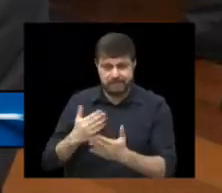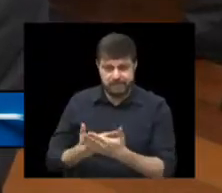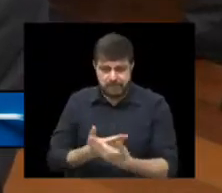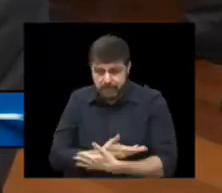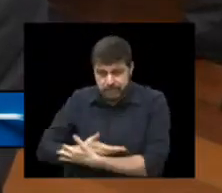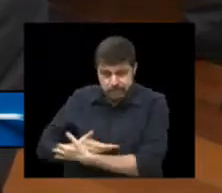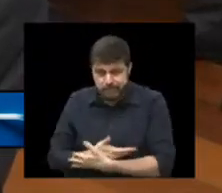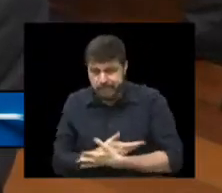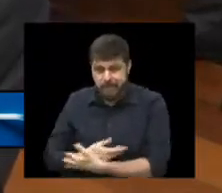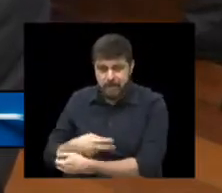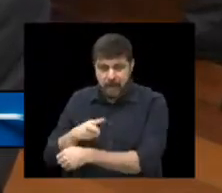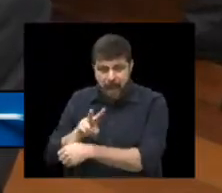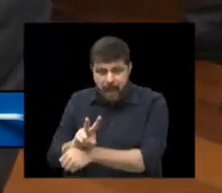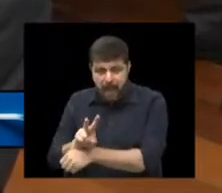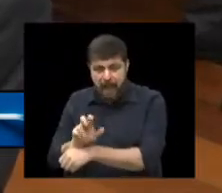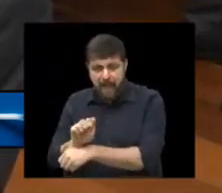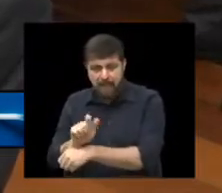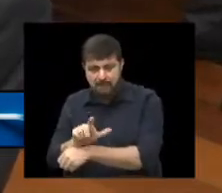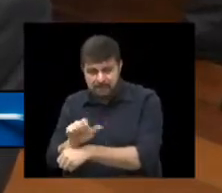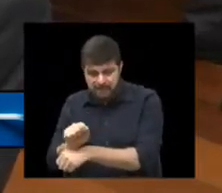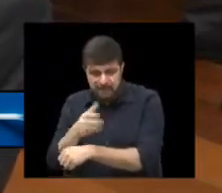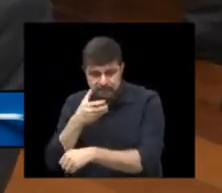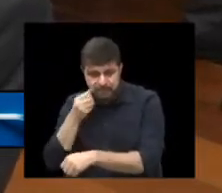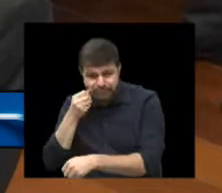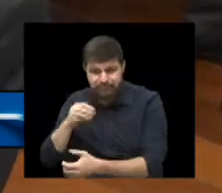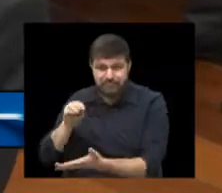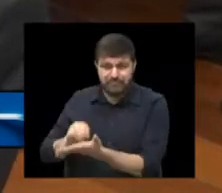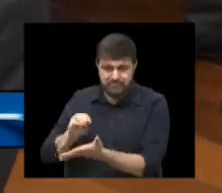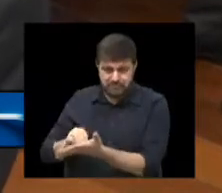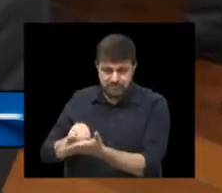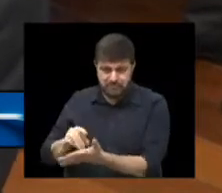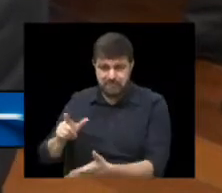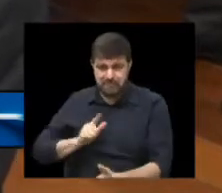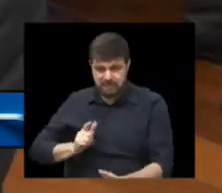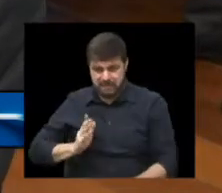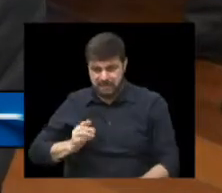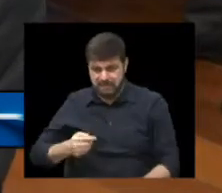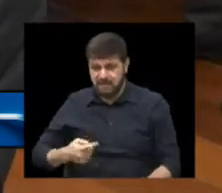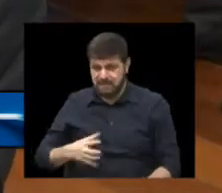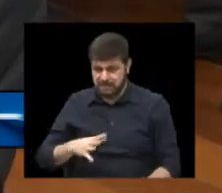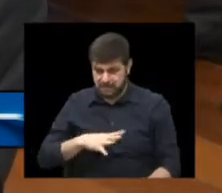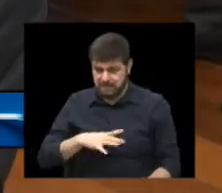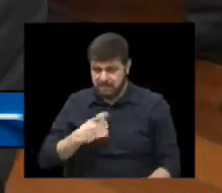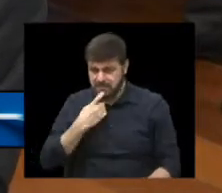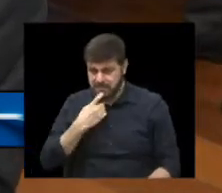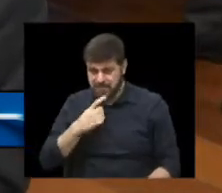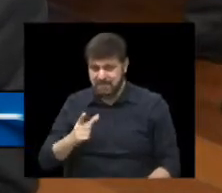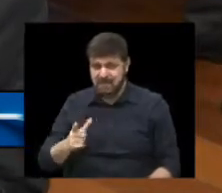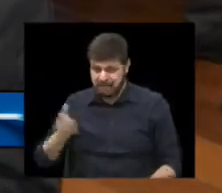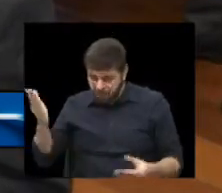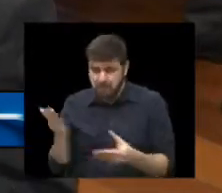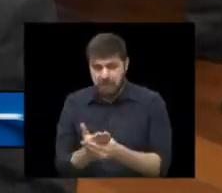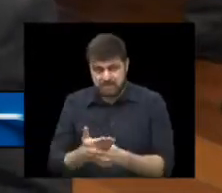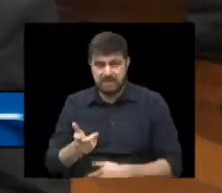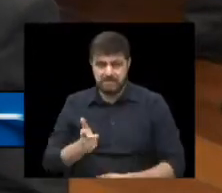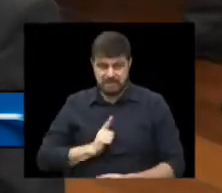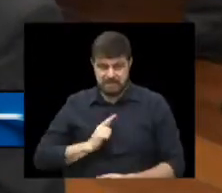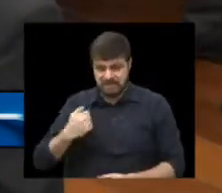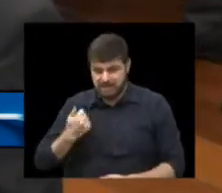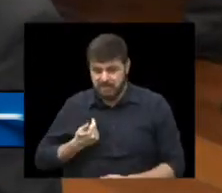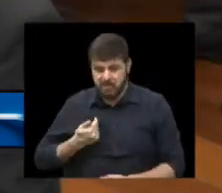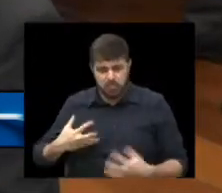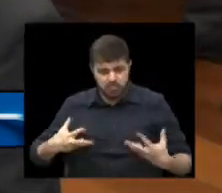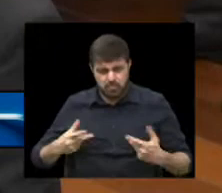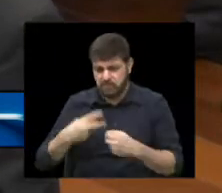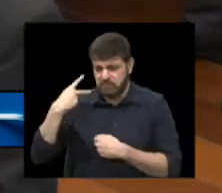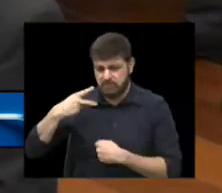relacionadas à educação infantil, como parte de um inquérito civil que já existe no município em torno desse assunto. Então, eu gostaria de convidar todos